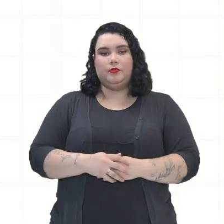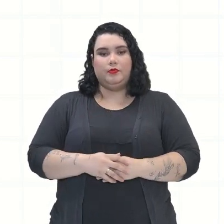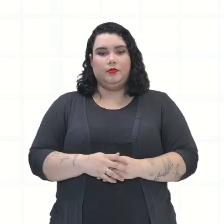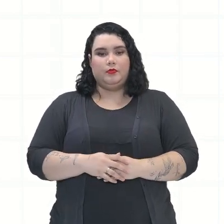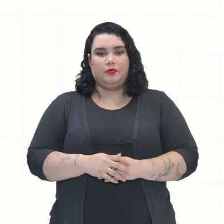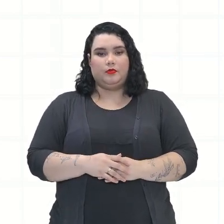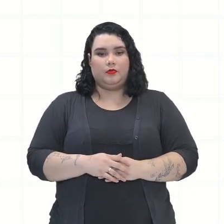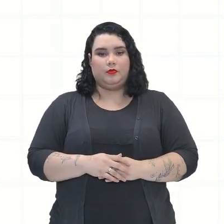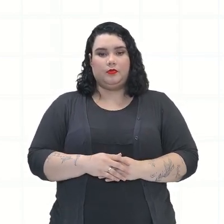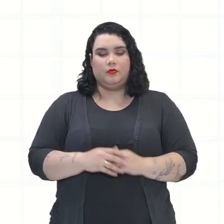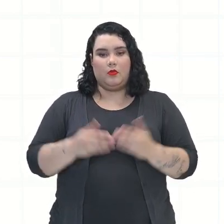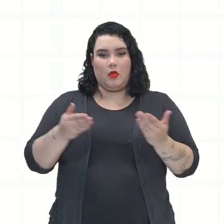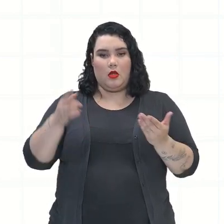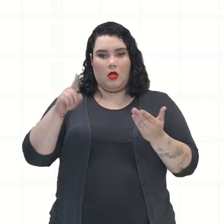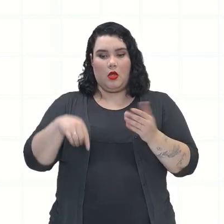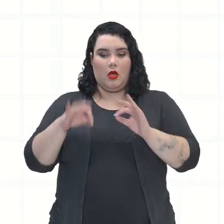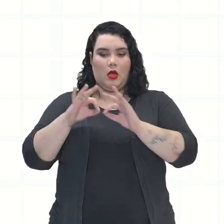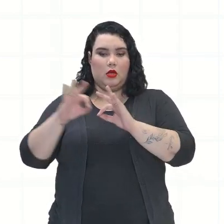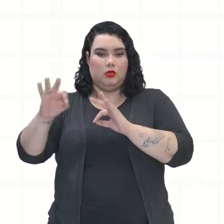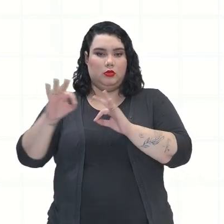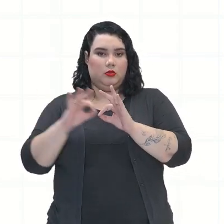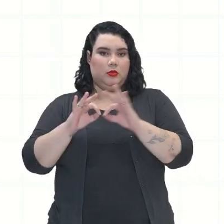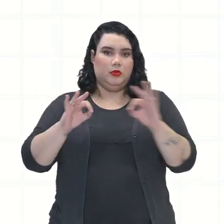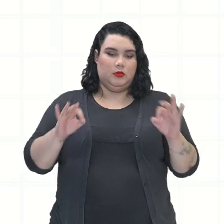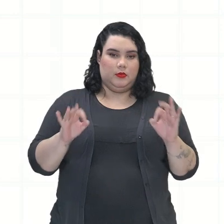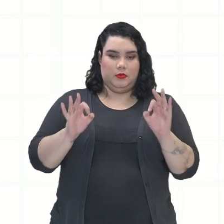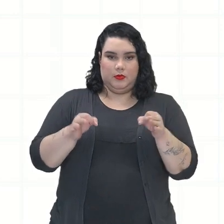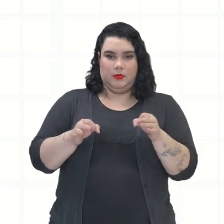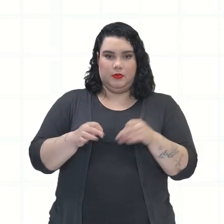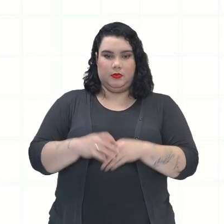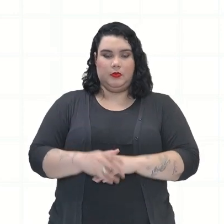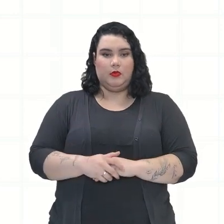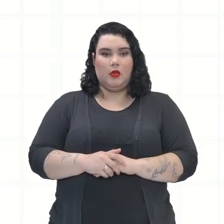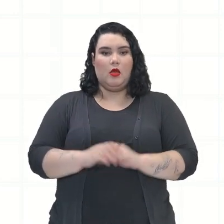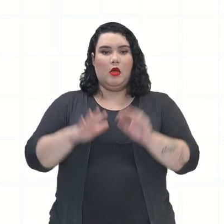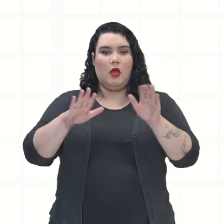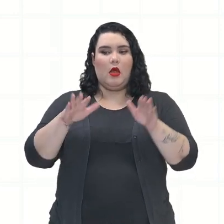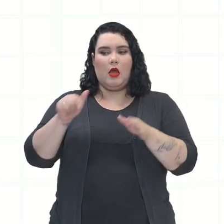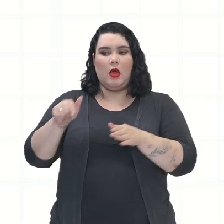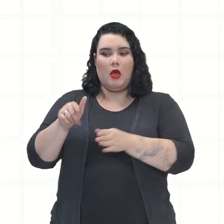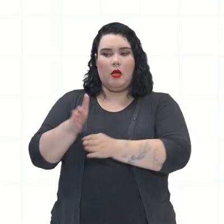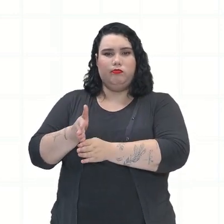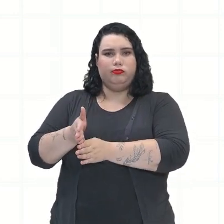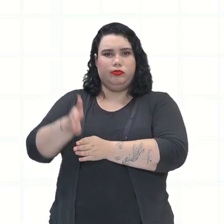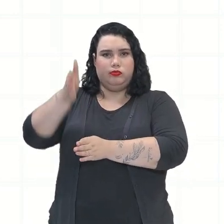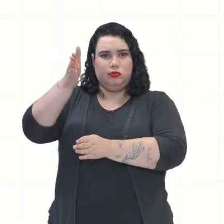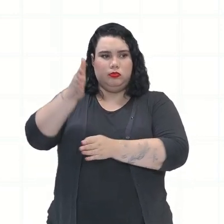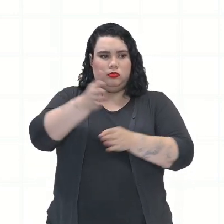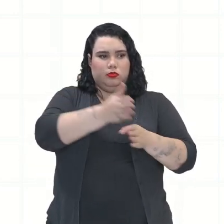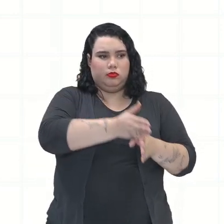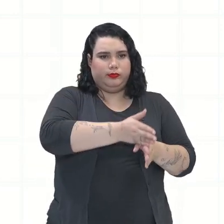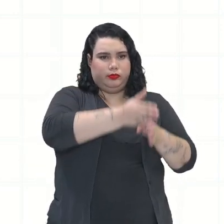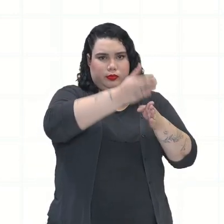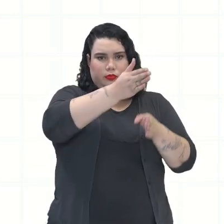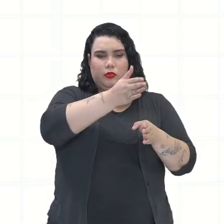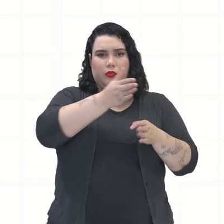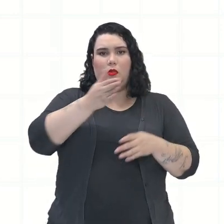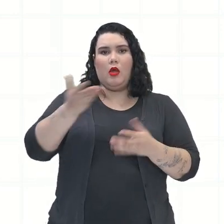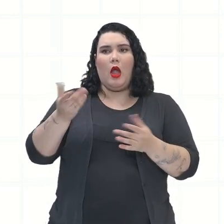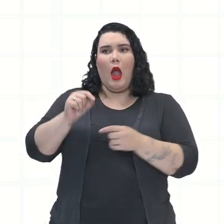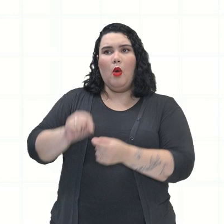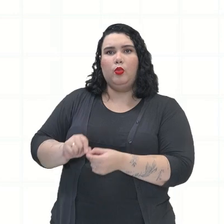isso essas dimensões. E a altura dessa parede, como é que é? Olha só, ela tem